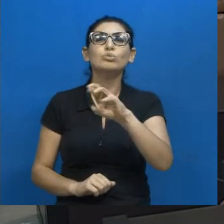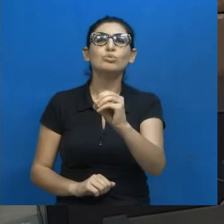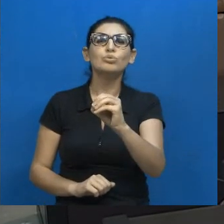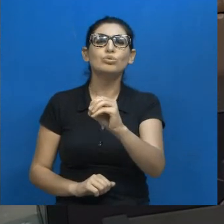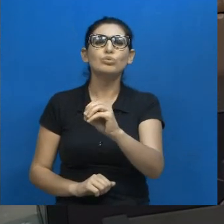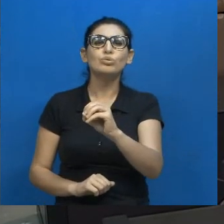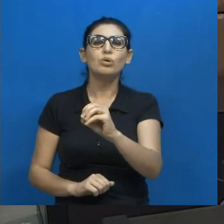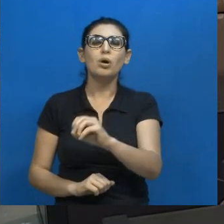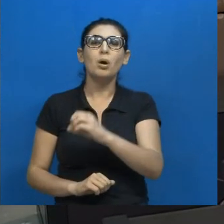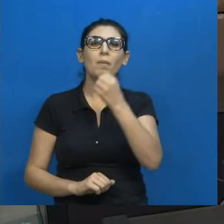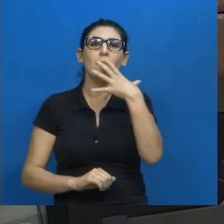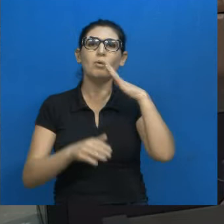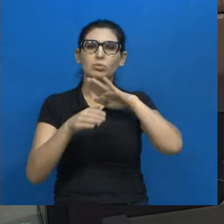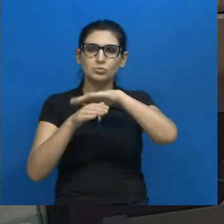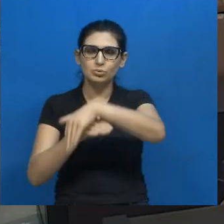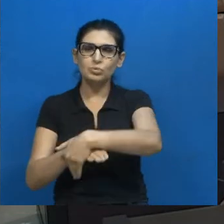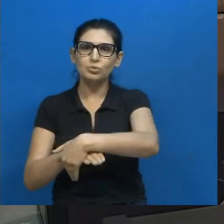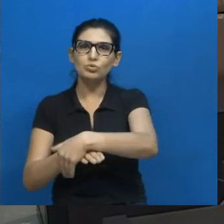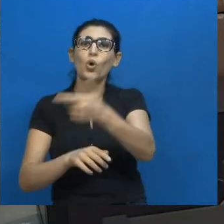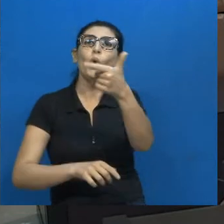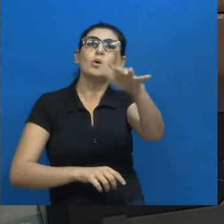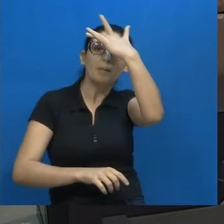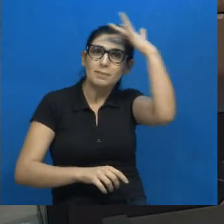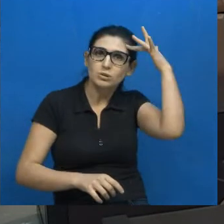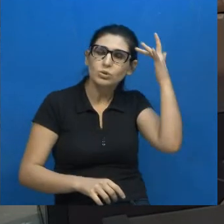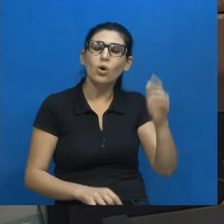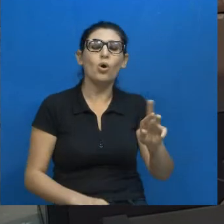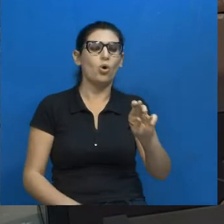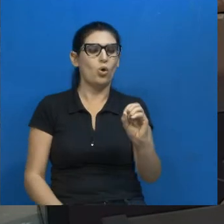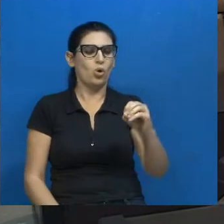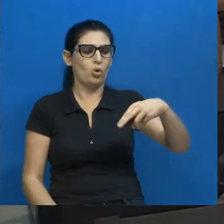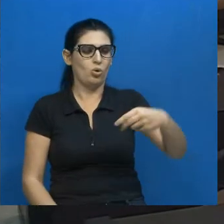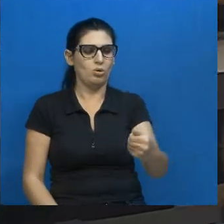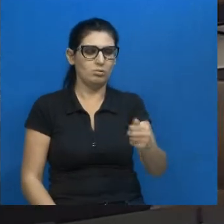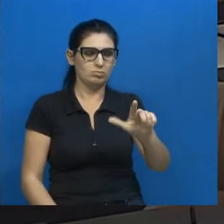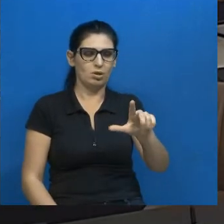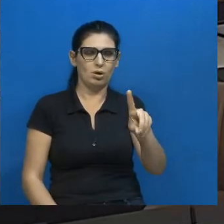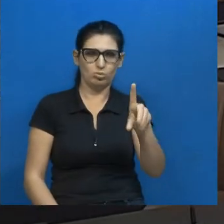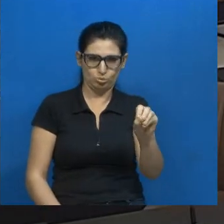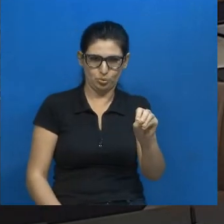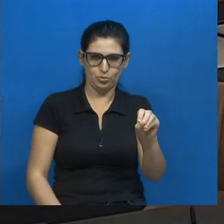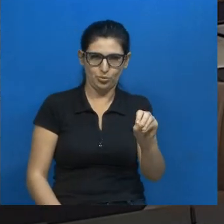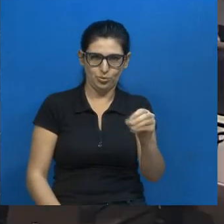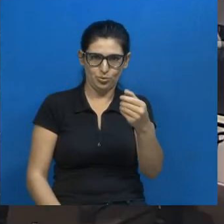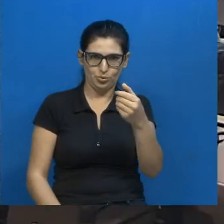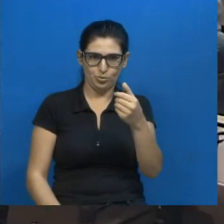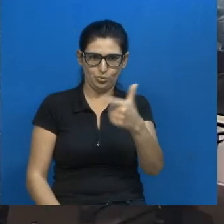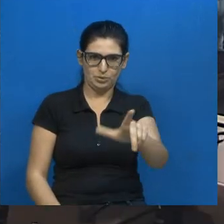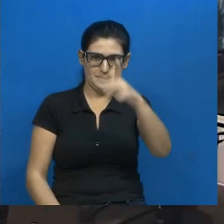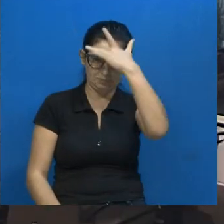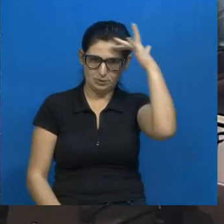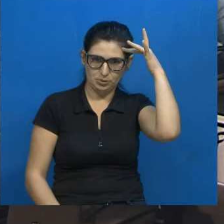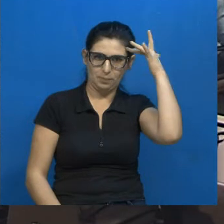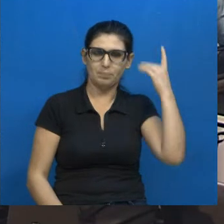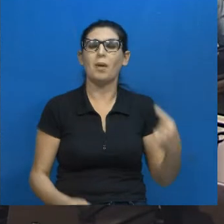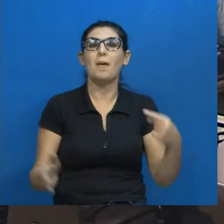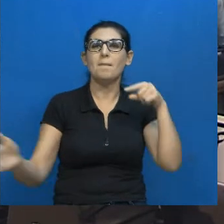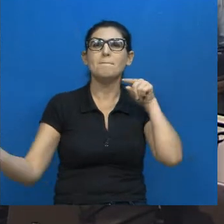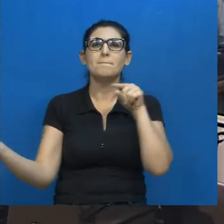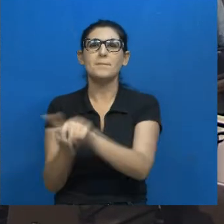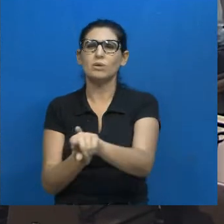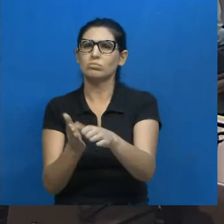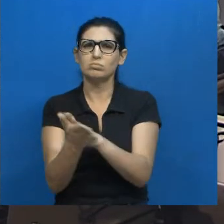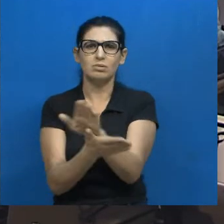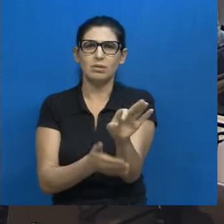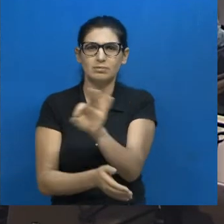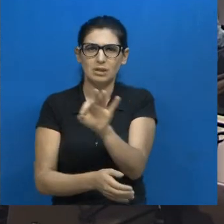Boa noite, meu nome é Ronaldo, sou diretor do Sindicato dos Condutores. Na realidade, eu não vou fazer nenhuma pergunta, não, quero